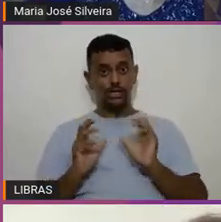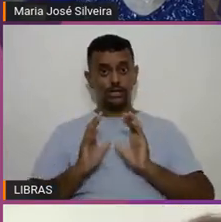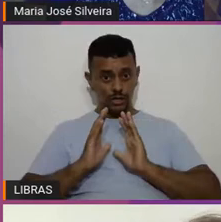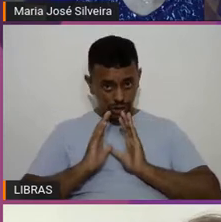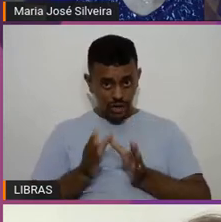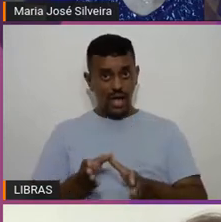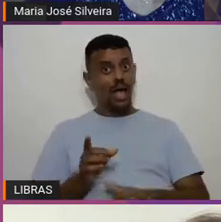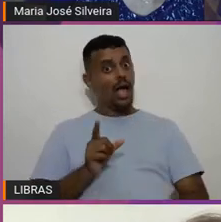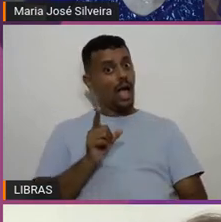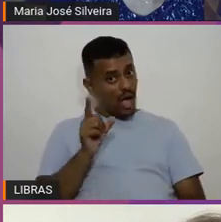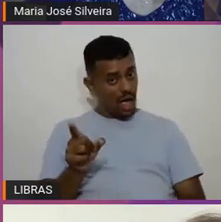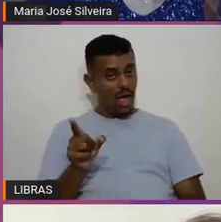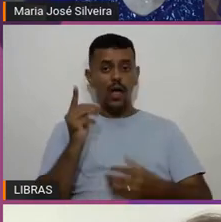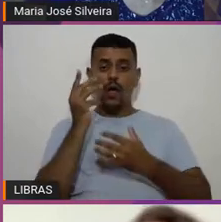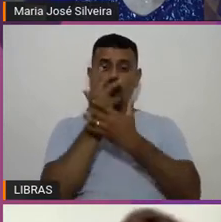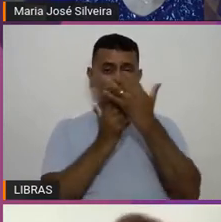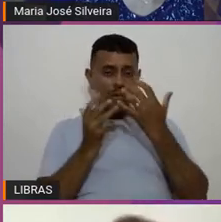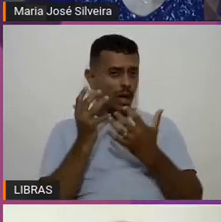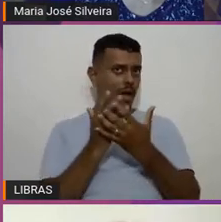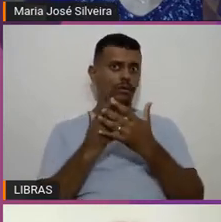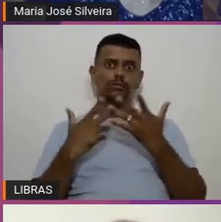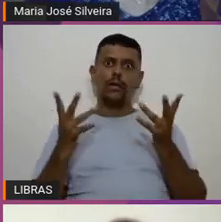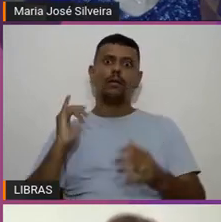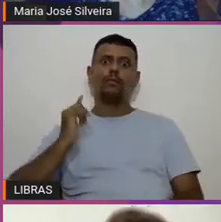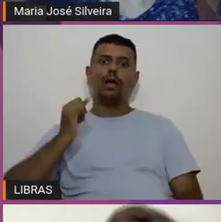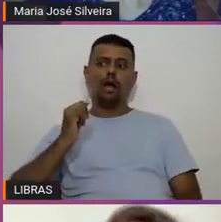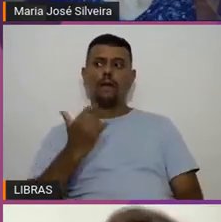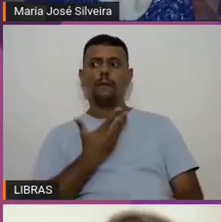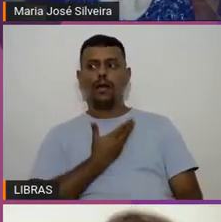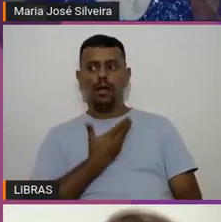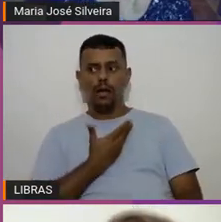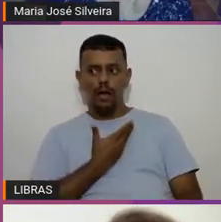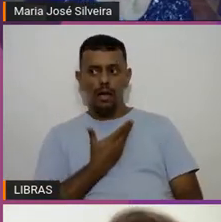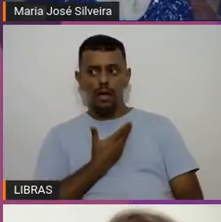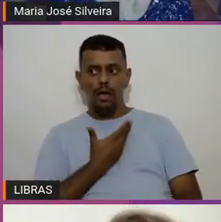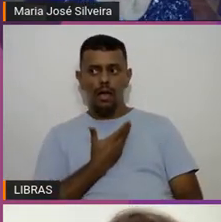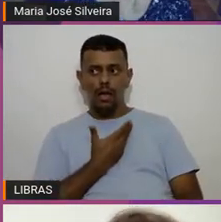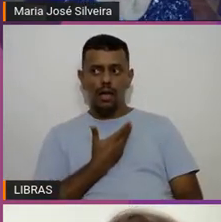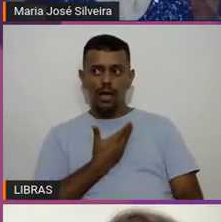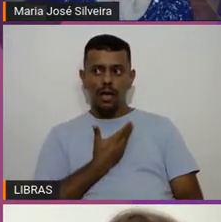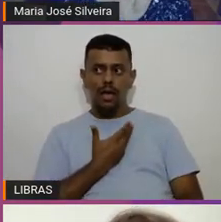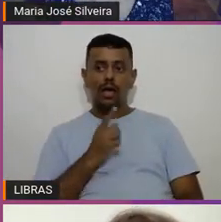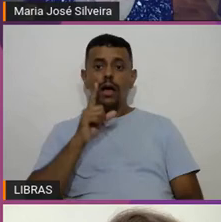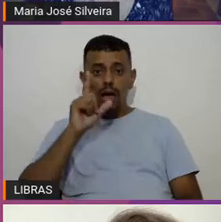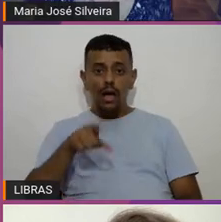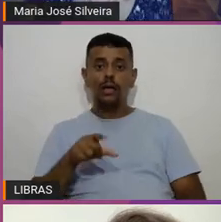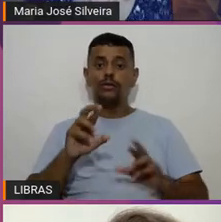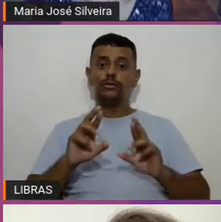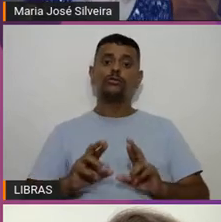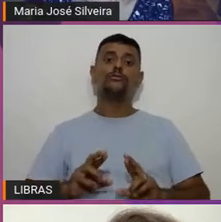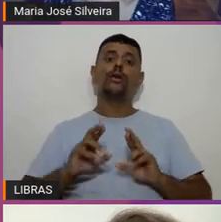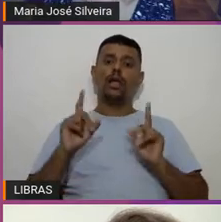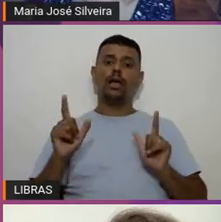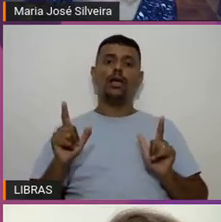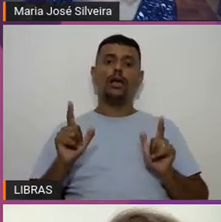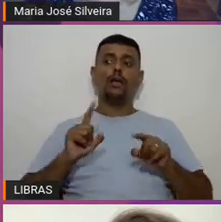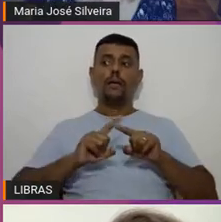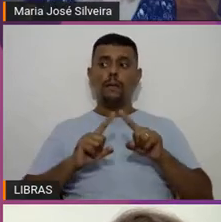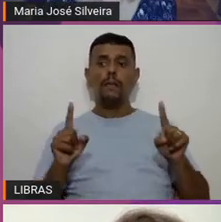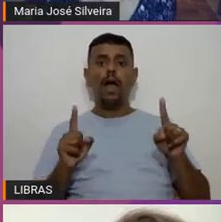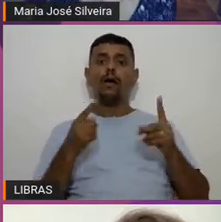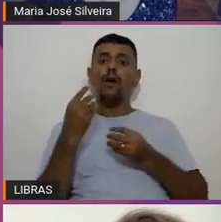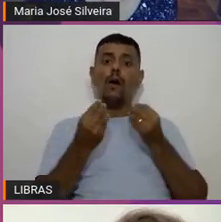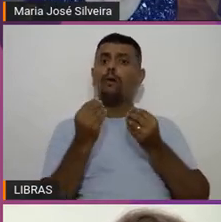inspirado no depoimento de uma amiga né já é diferente mas você podia contar um pouco mais